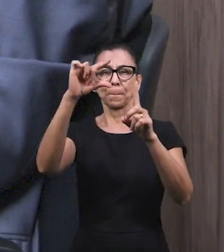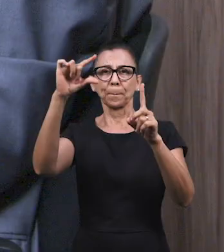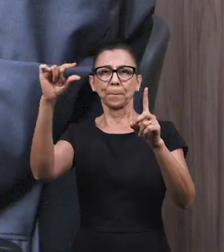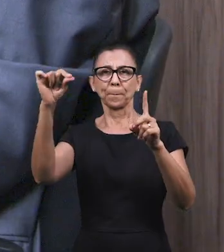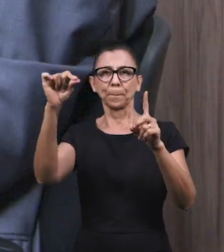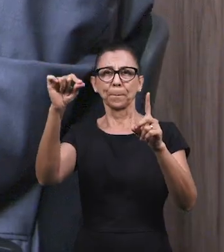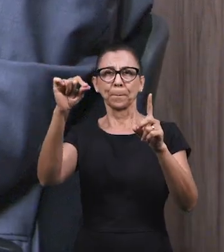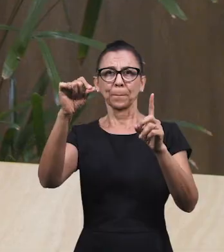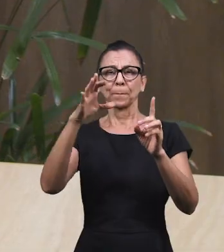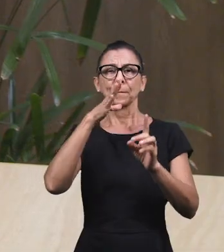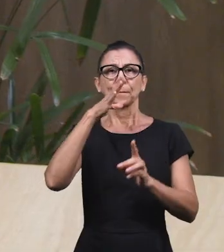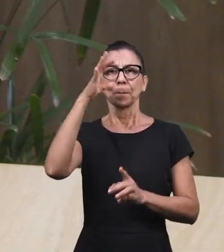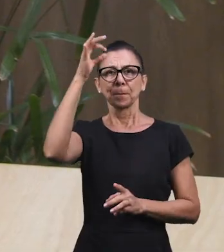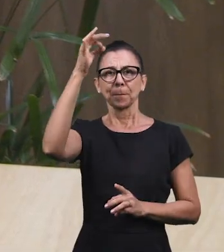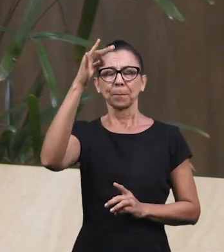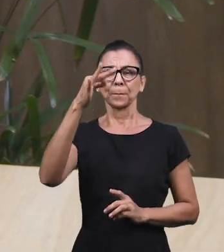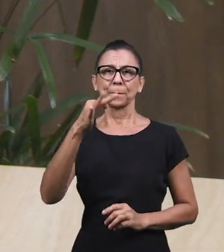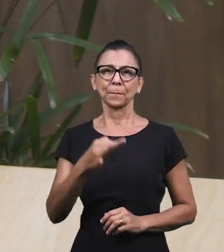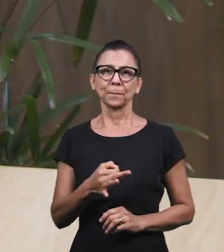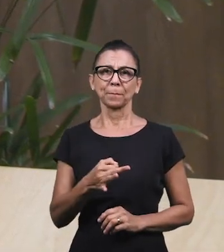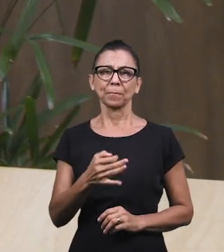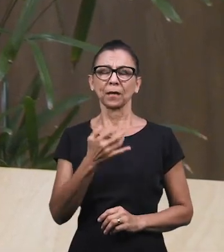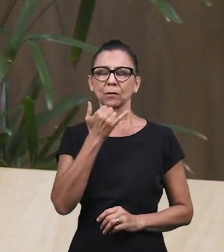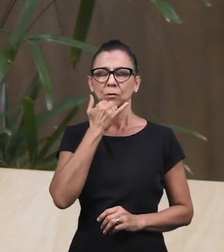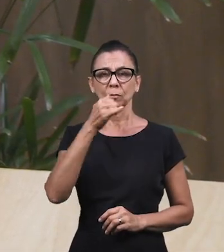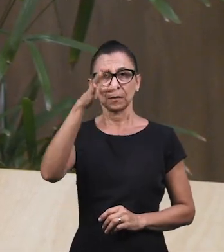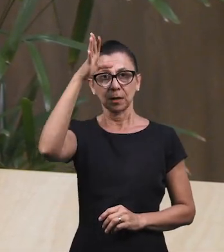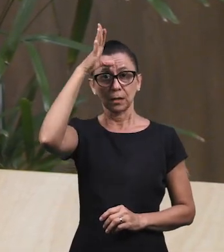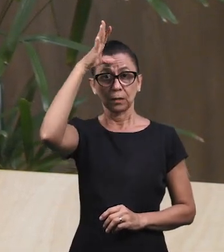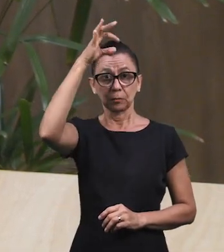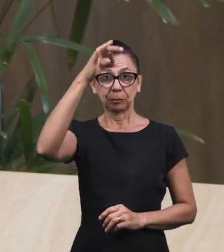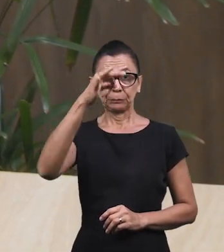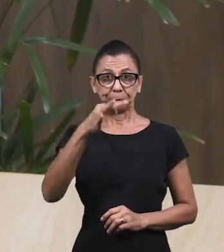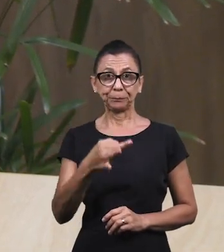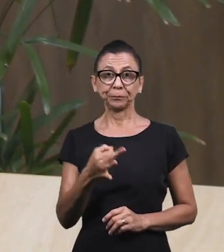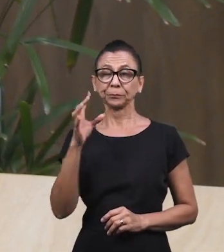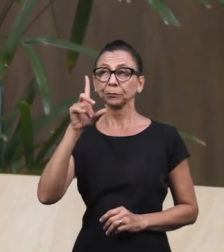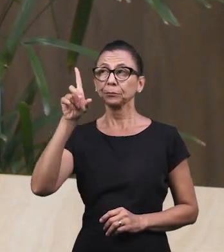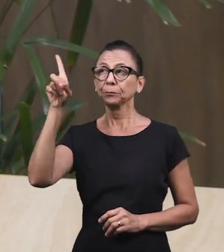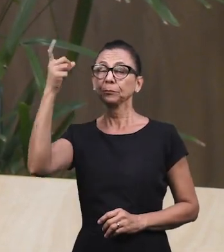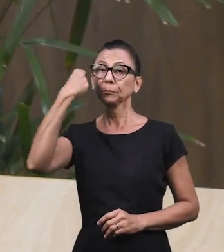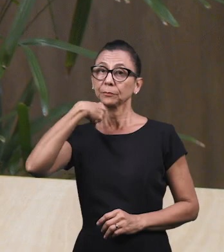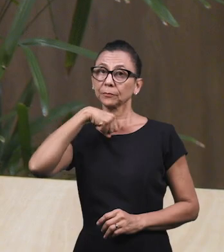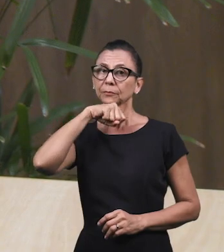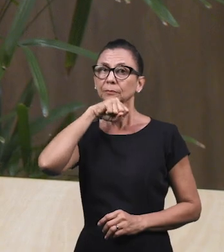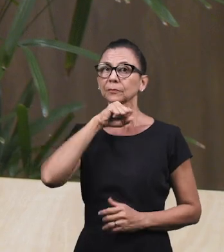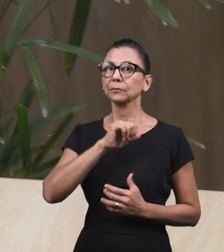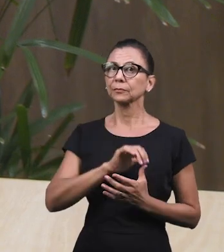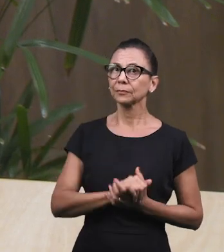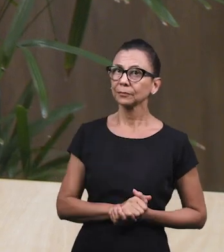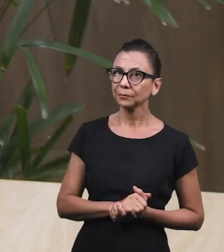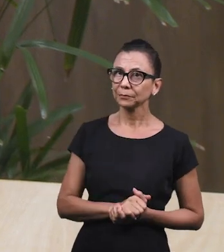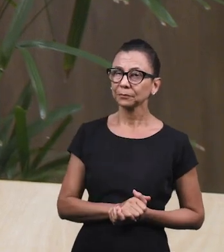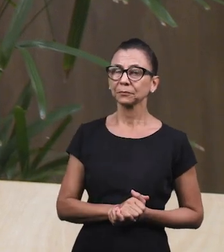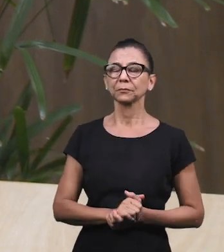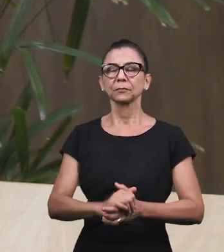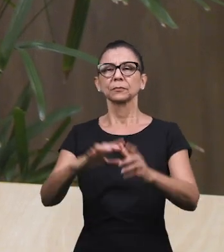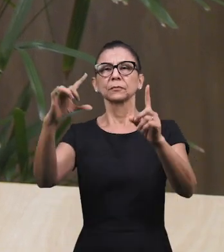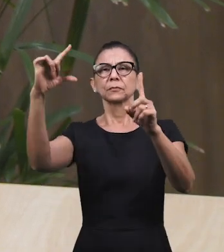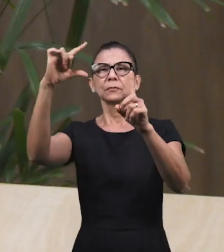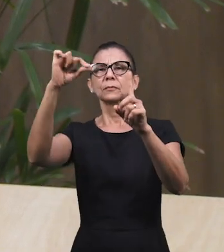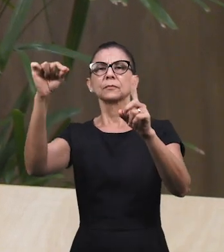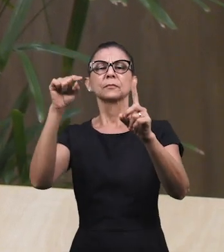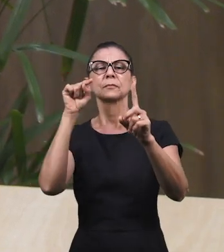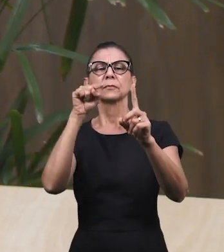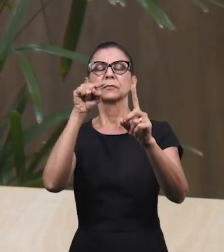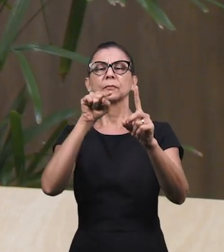a presciência de Deus Pai. Então, nós somos eleitos por Ele. Então, nessa eleição, eu precisava do quê? Para que o